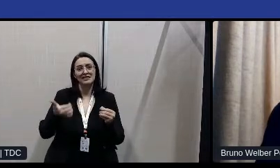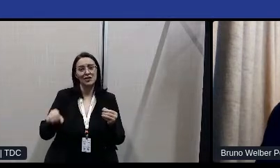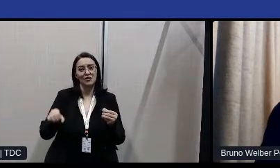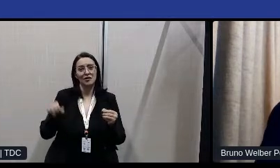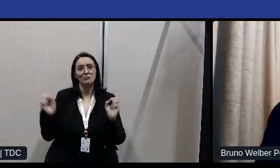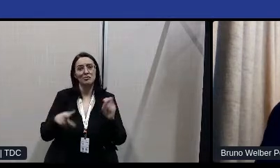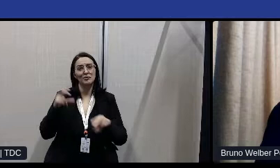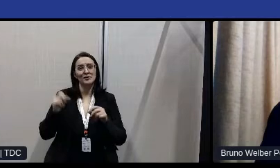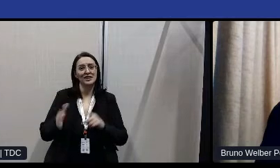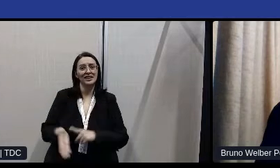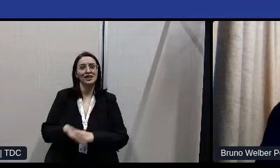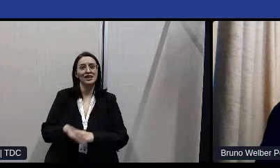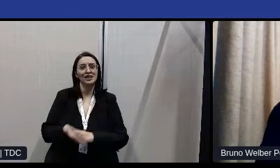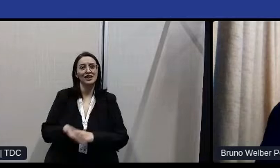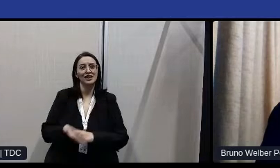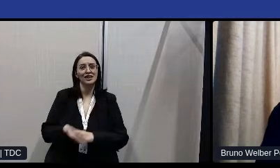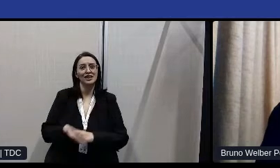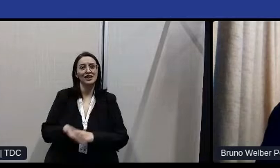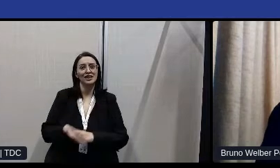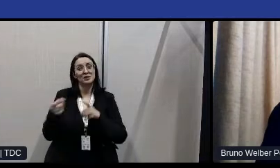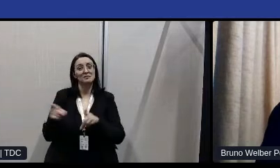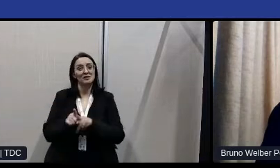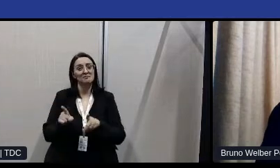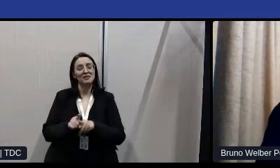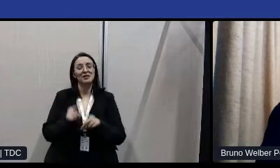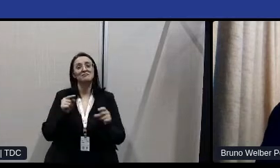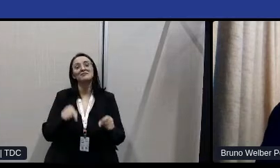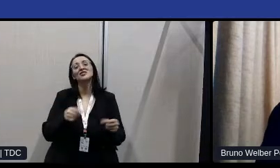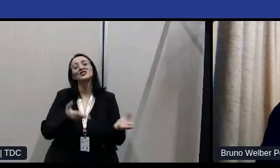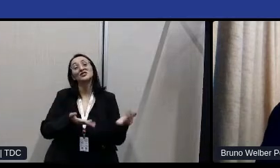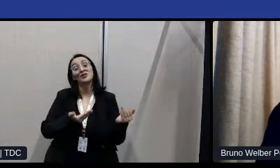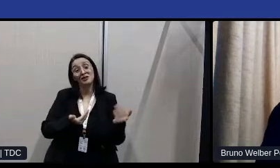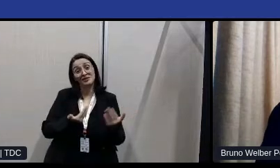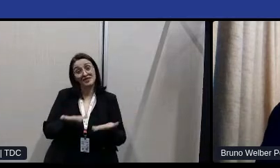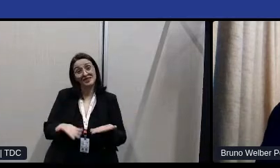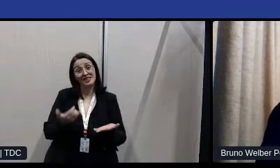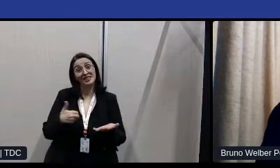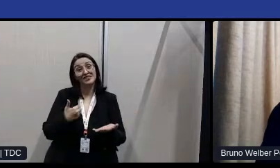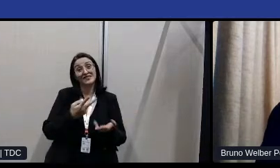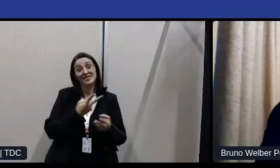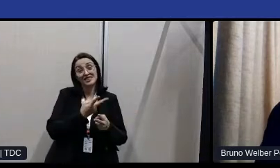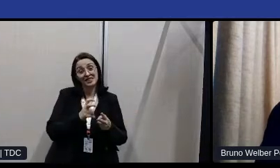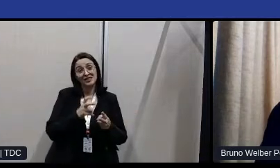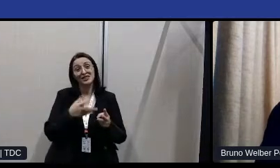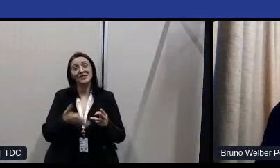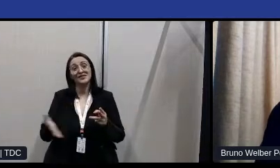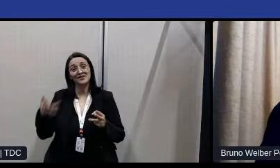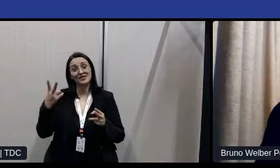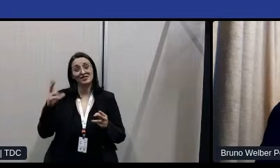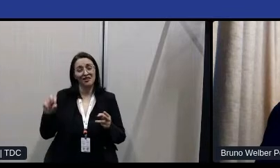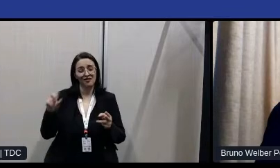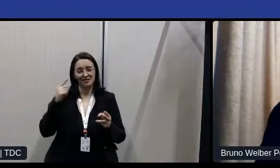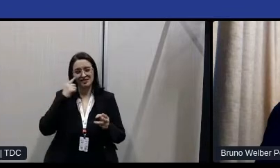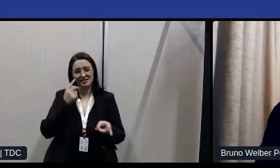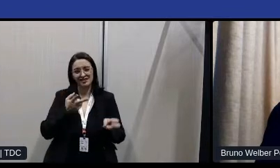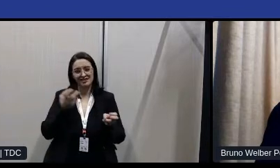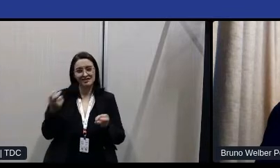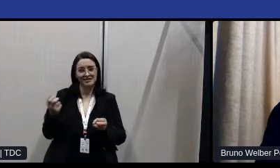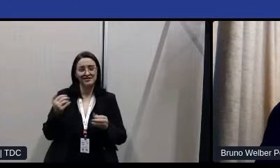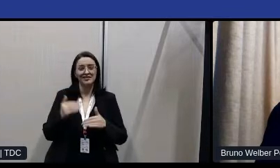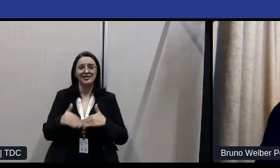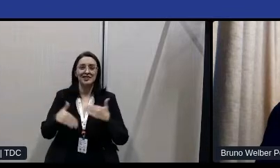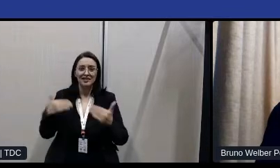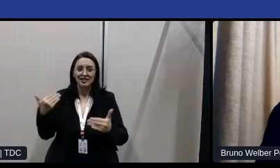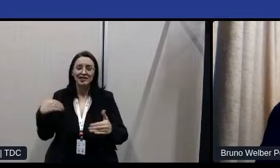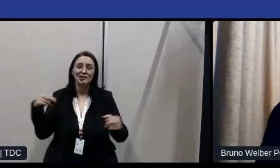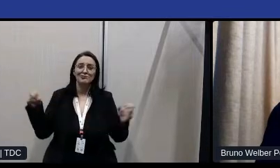tecnologia, a gente vê também essa questão dos jovens ali 25 a 29 também, se inteirando mais, fazendo mais